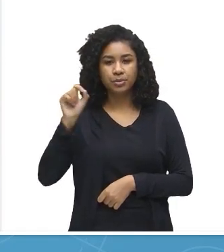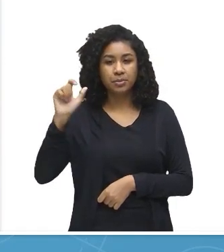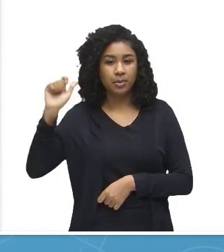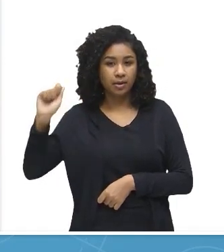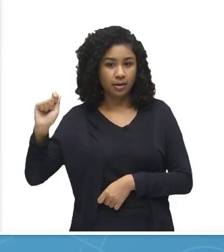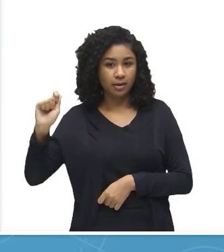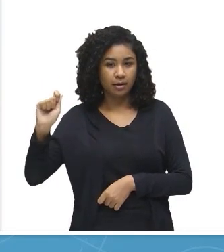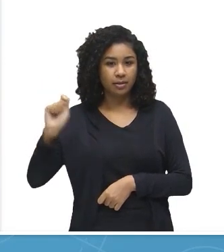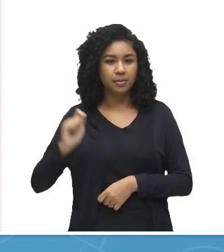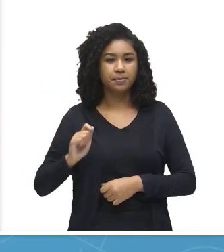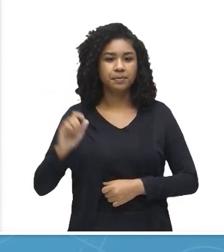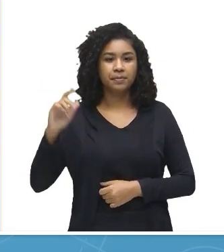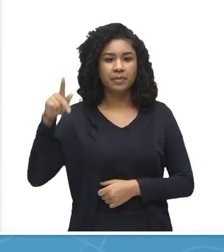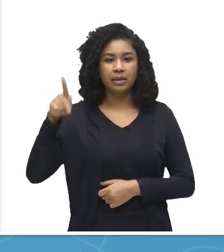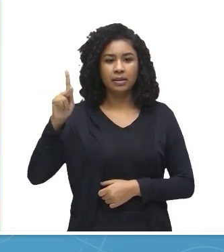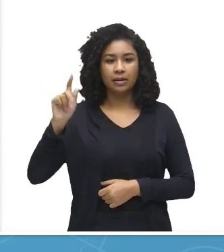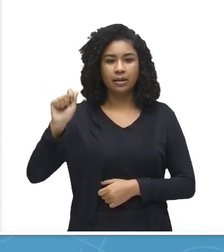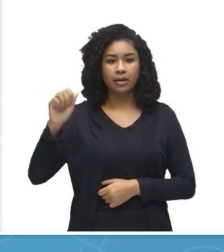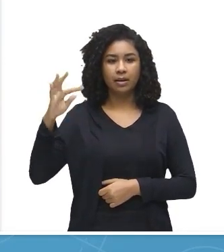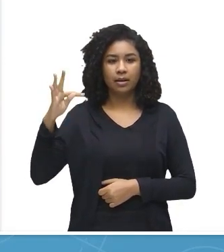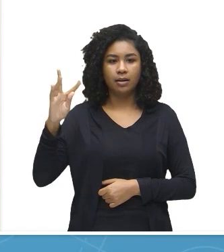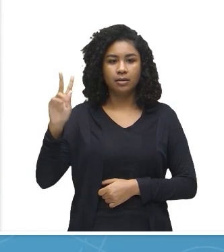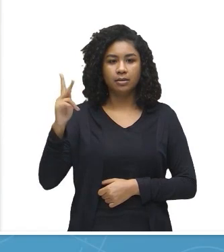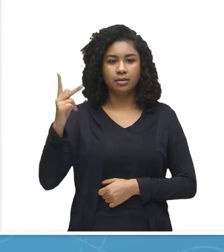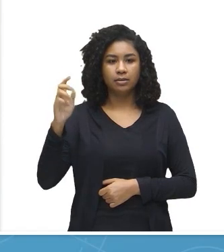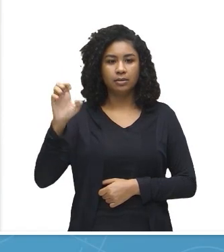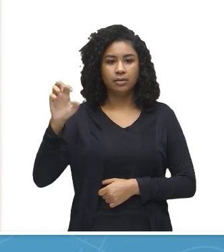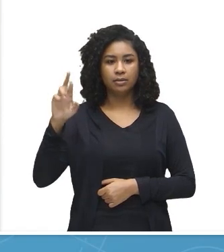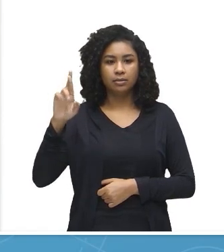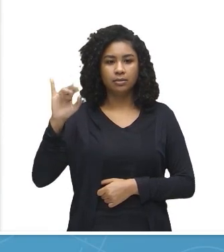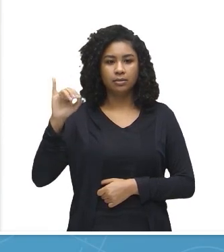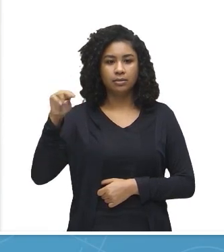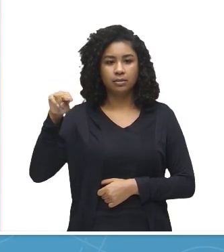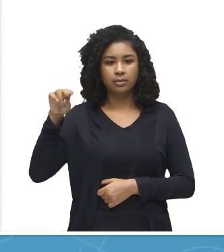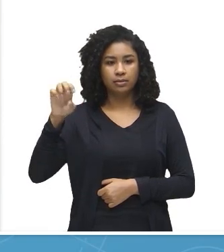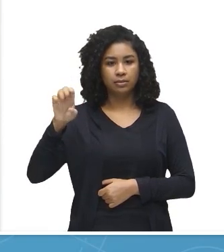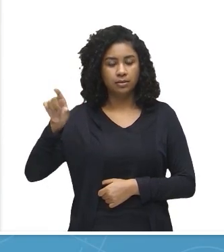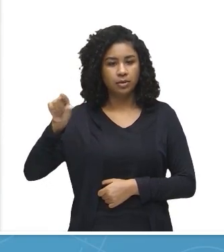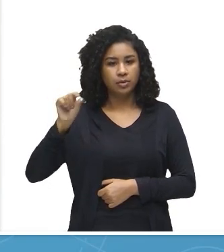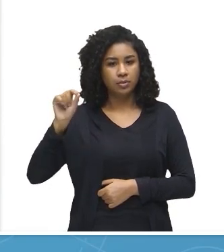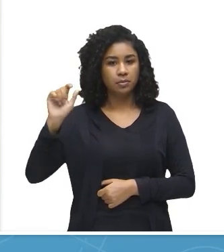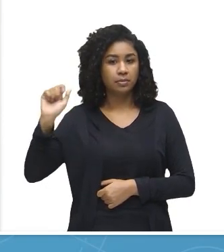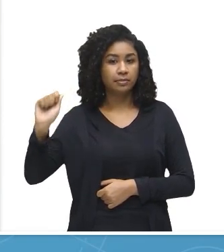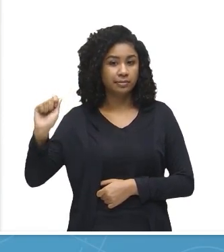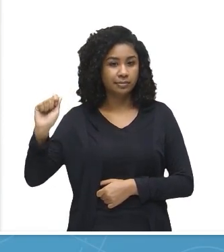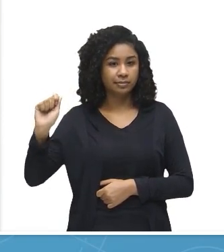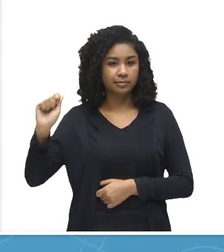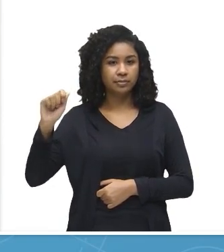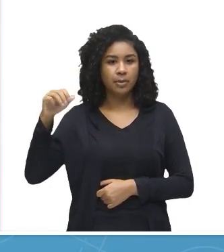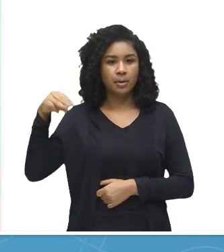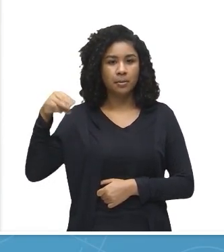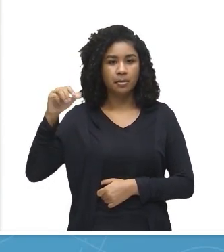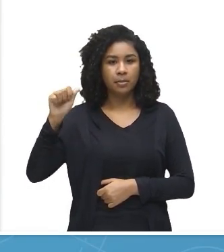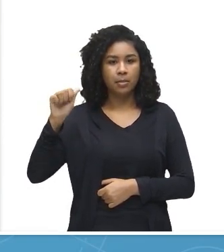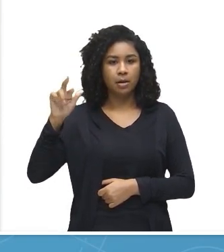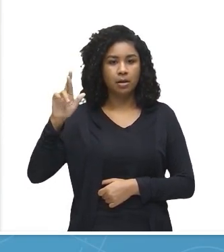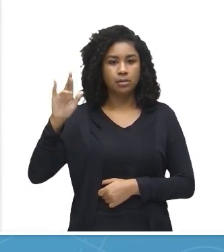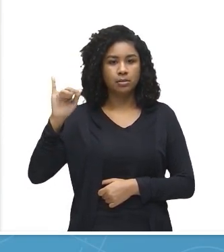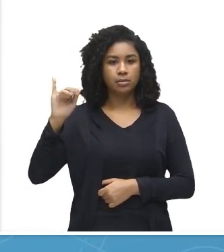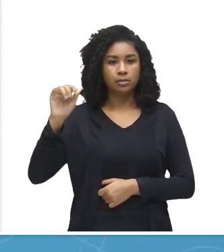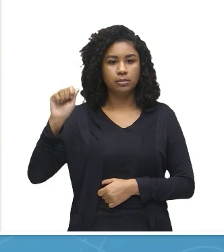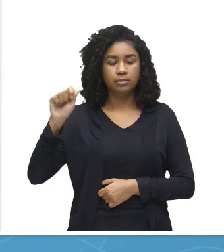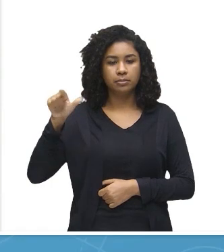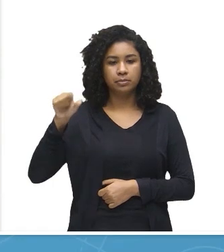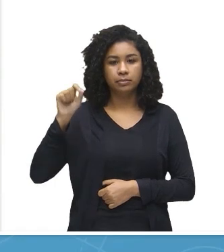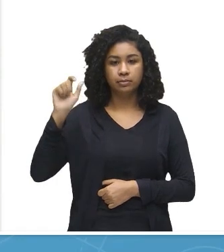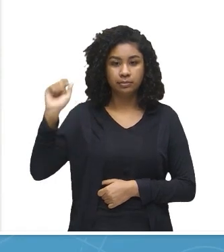letra A. A Caterine colocou que a questão 2 é a letra A. A Maria